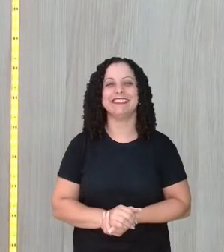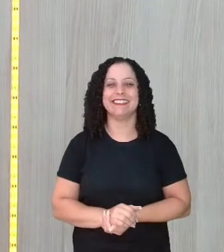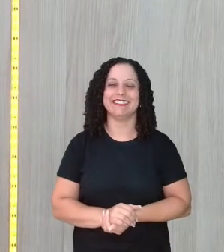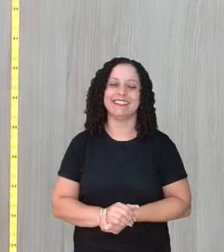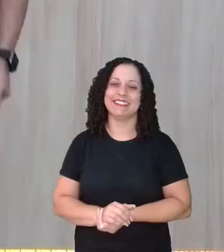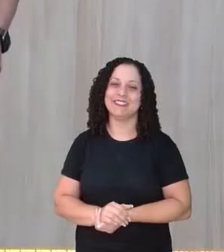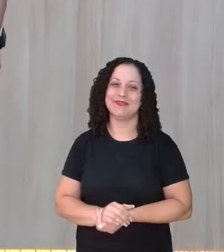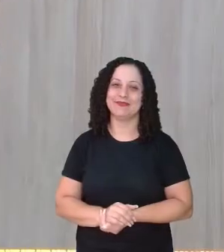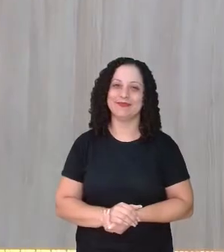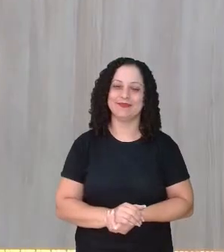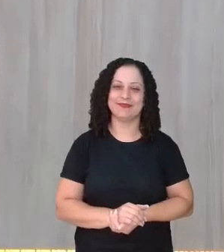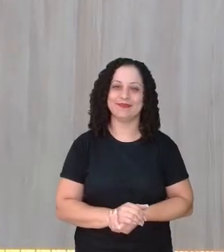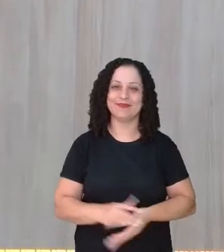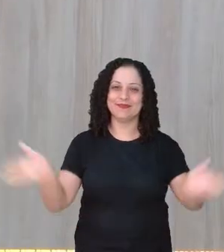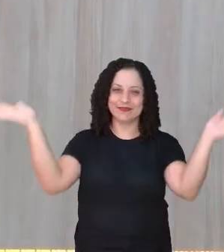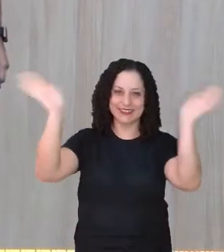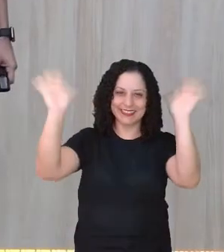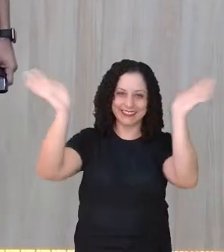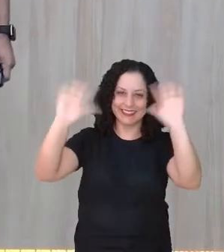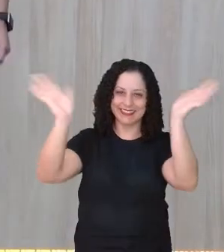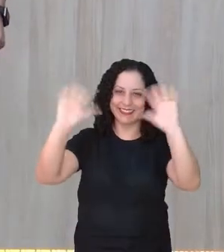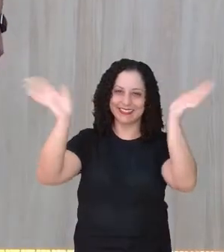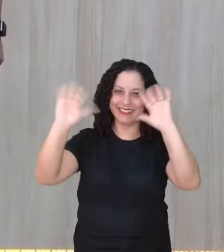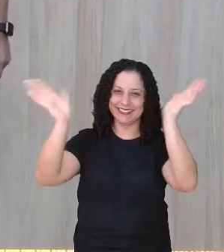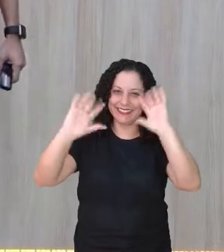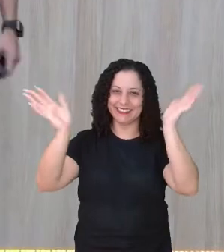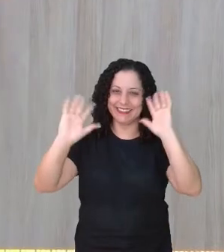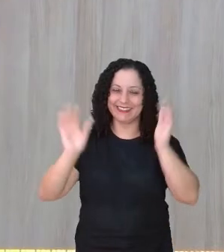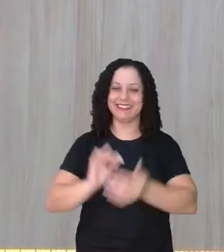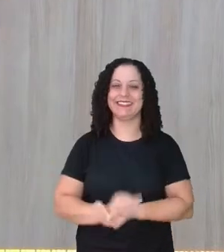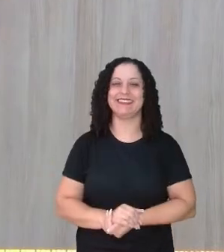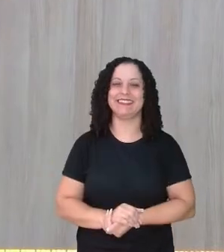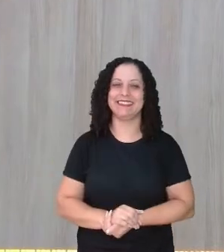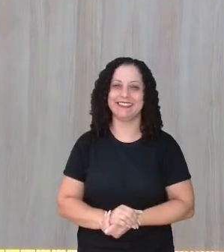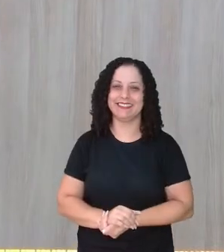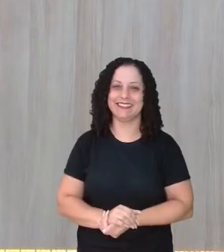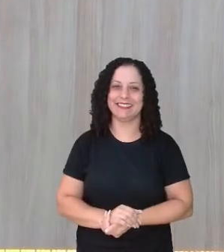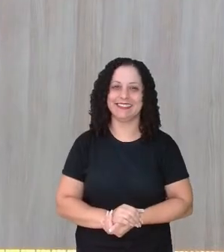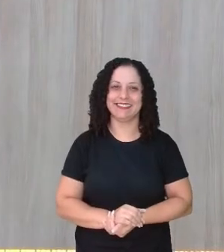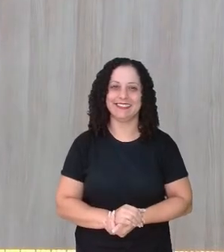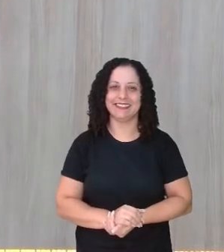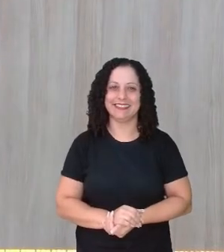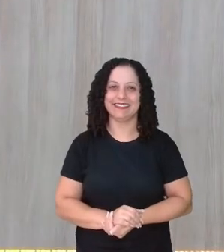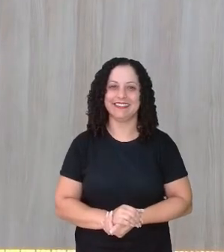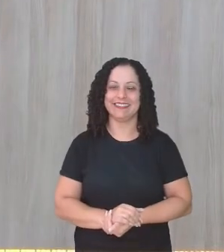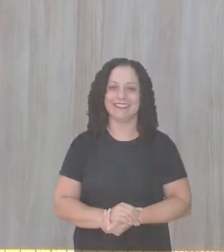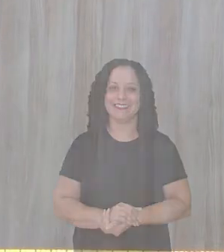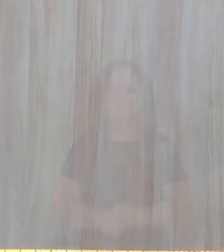abraço. Tchau, tchau, pessoal. Até a nossa próxima aula. Eu me perdi.